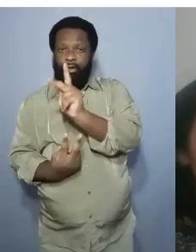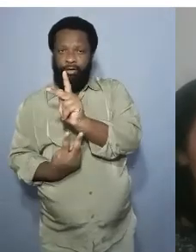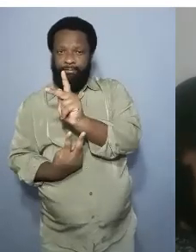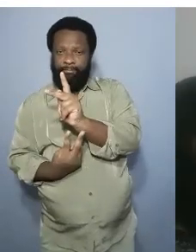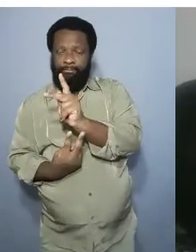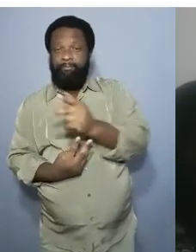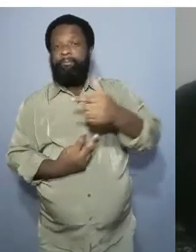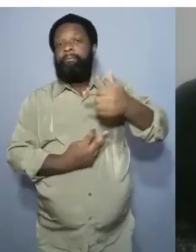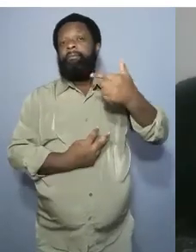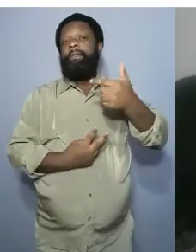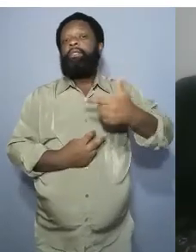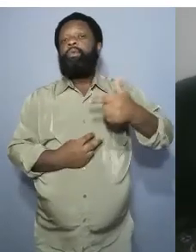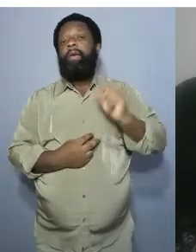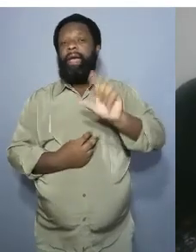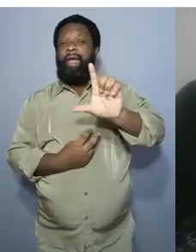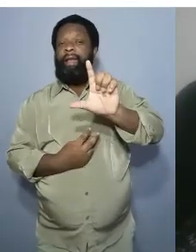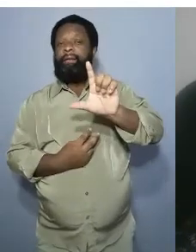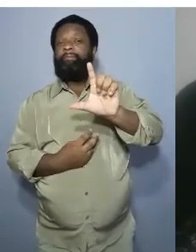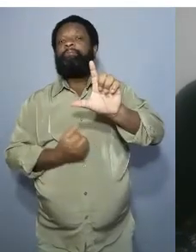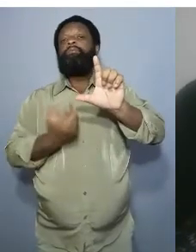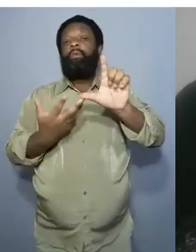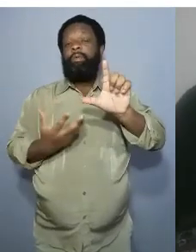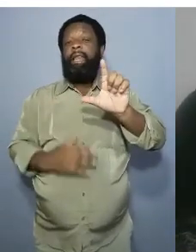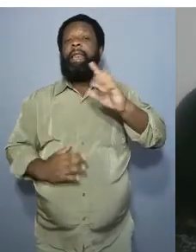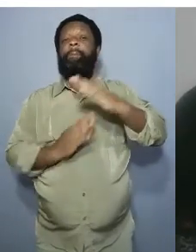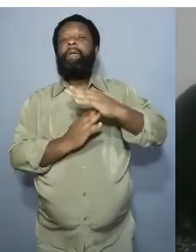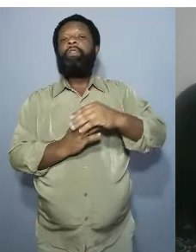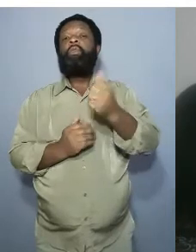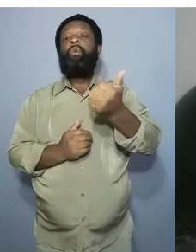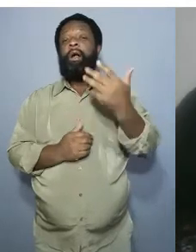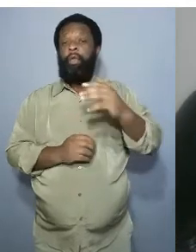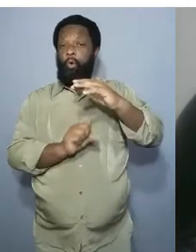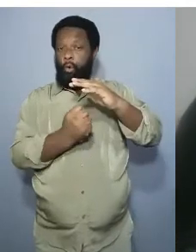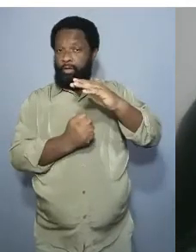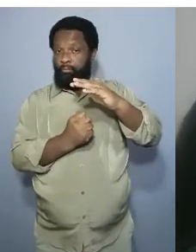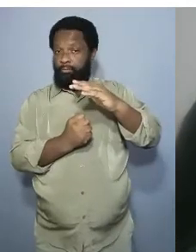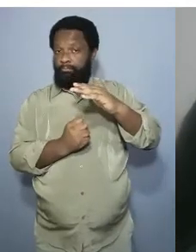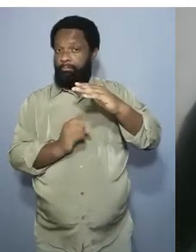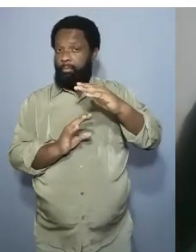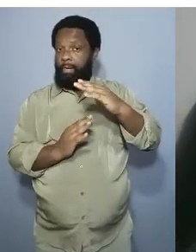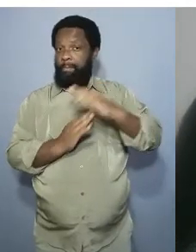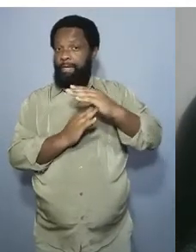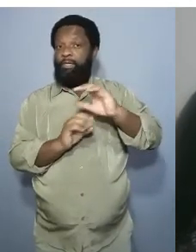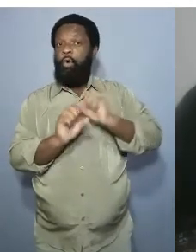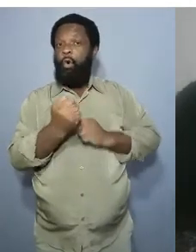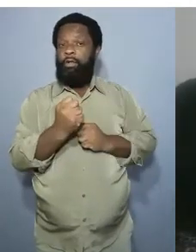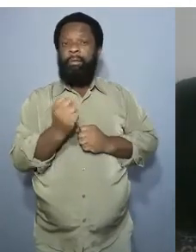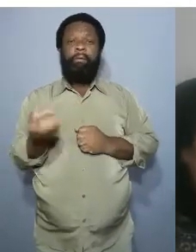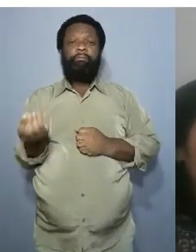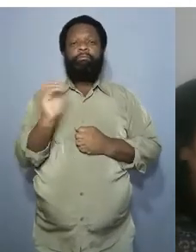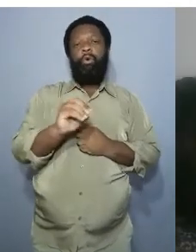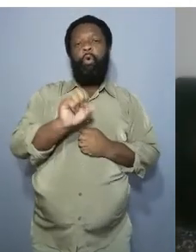Tudo bem, pessoal? A segunda camada é a L e ela tem no máximo 8 elétrons. Eu já estou colocando